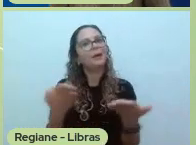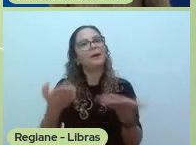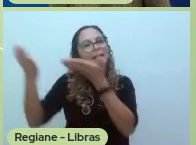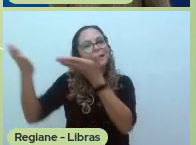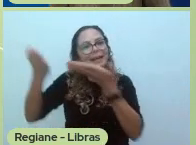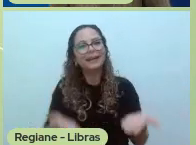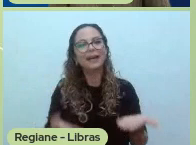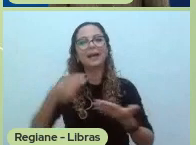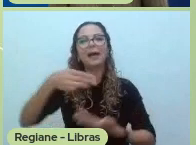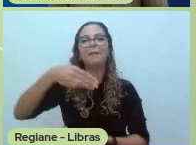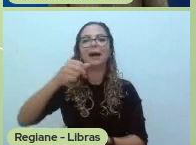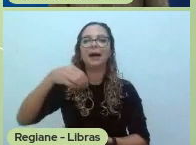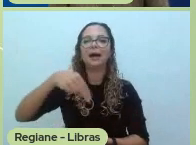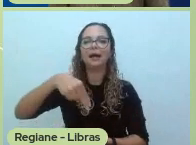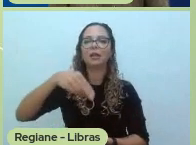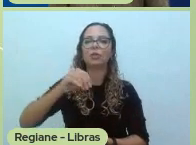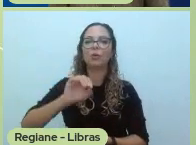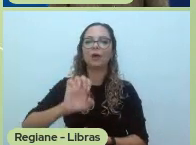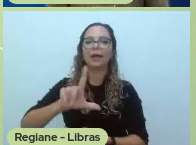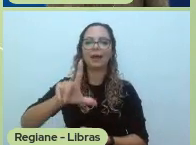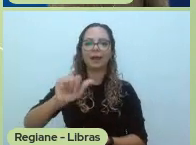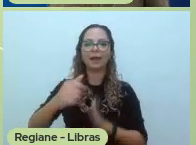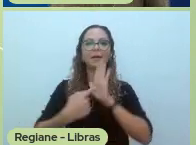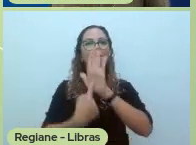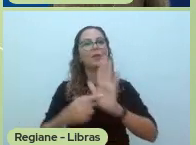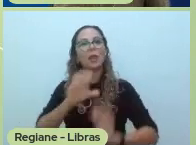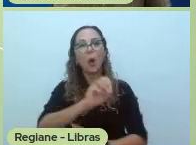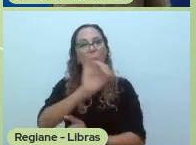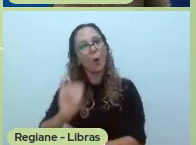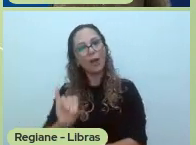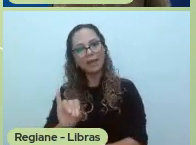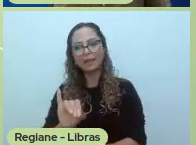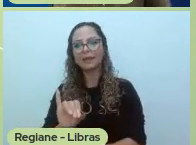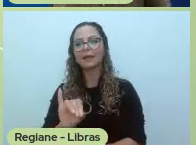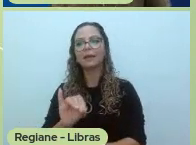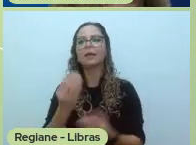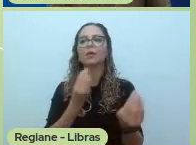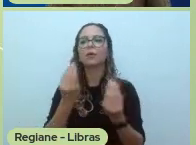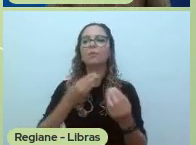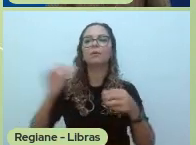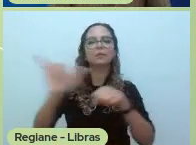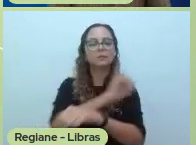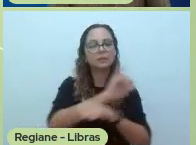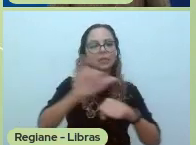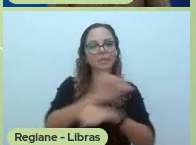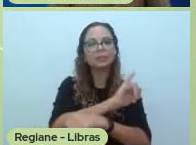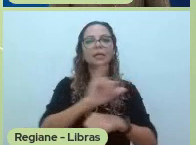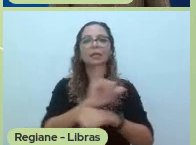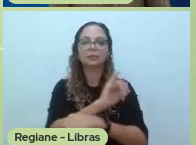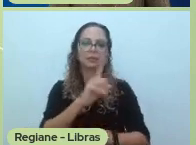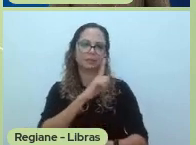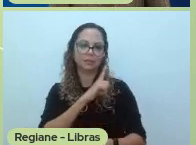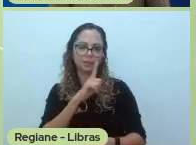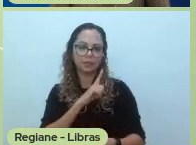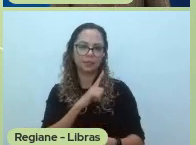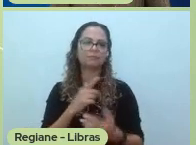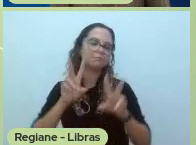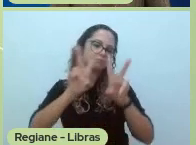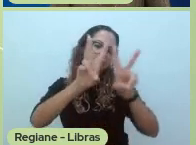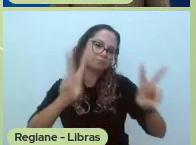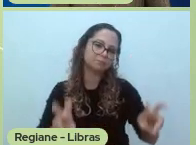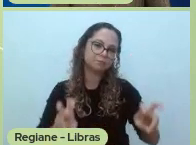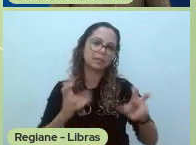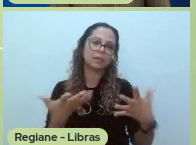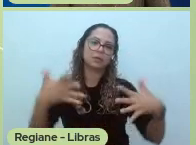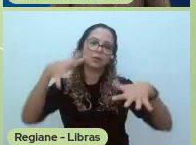Manuela, queria que você falasse um pouquinho sobre a Oi, que tipo de iniciativas que vocês estão adotando, como é que essa pauta da inclusão e da equidade se